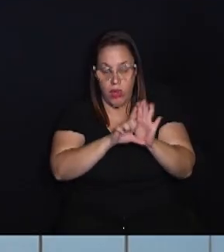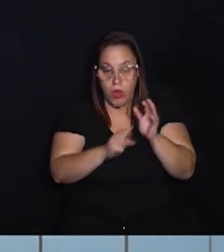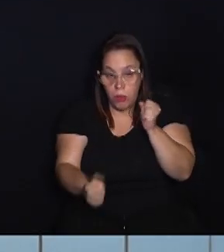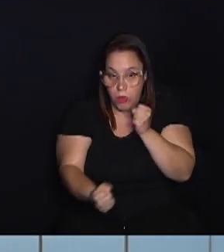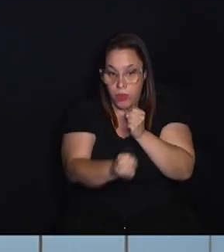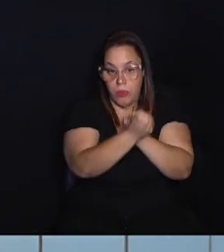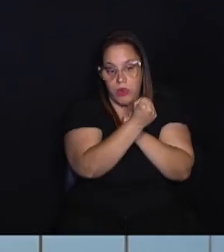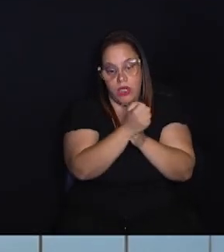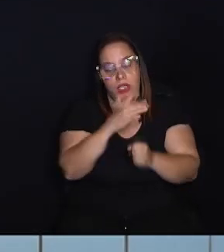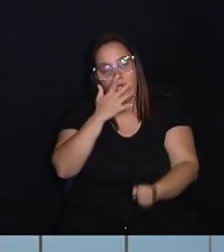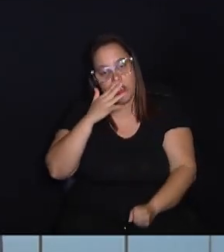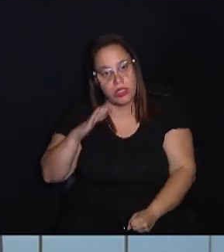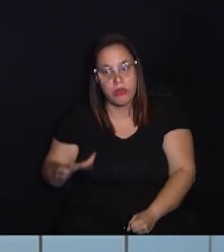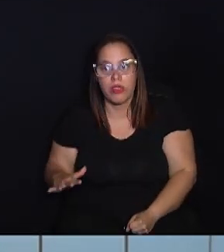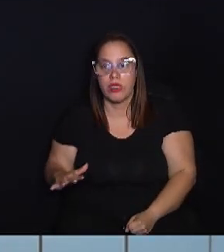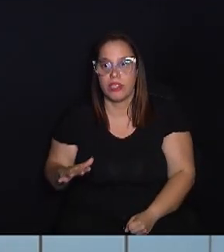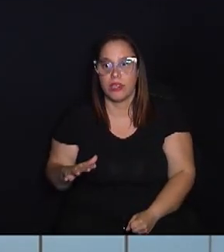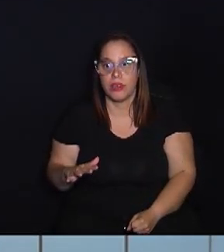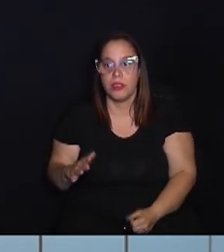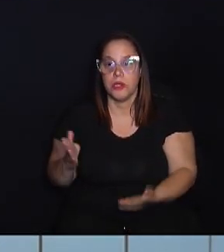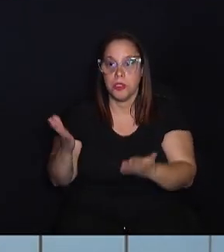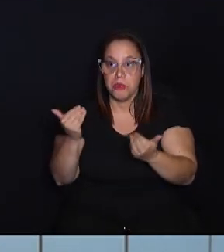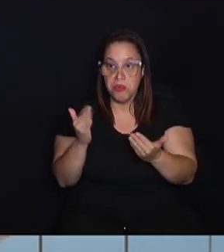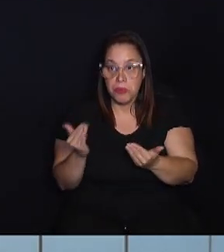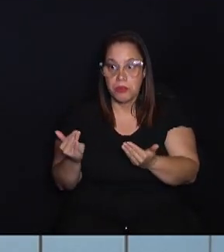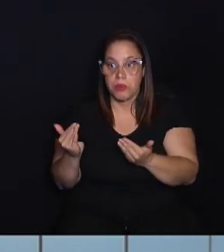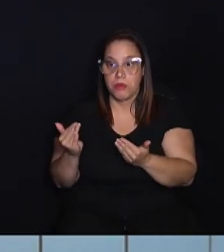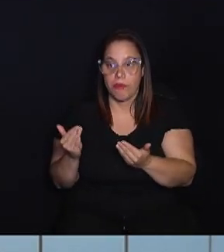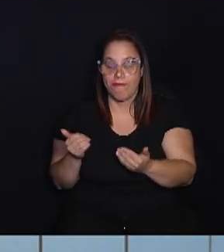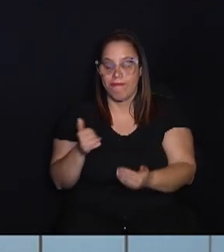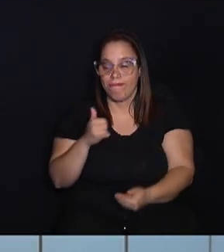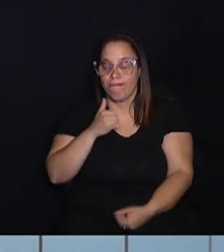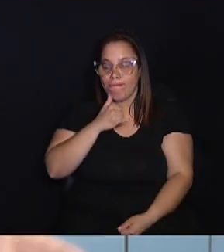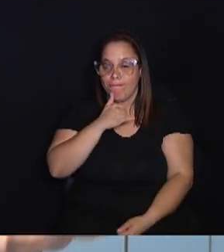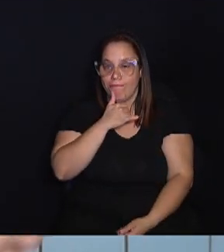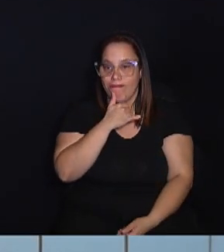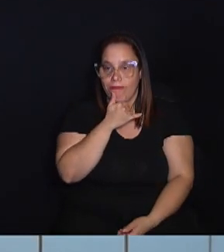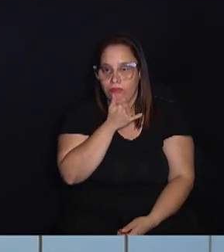nossa infância e juventude. Mas infelizmente,